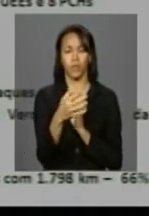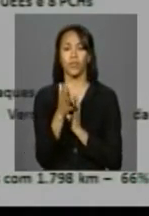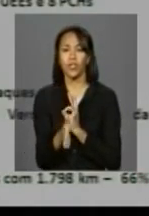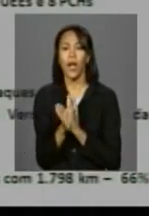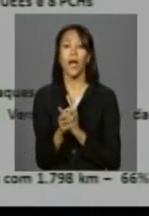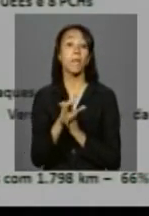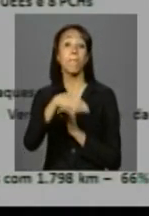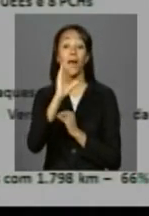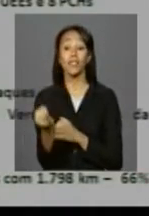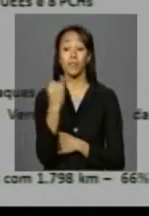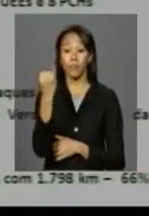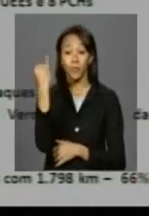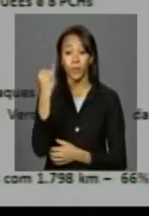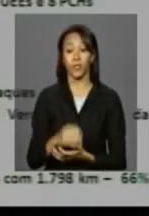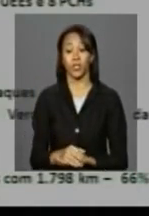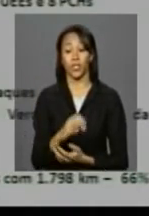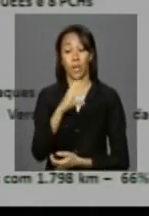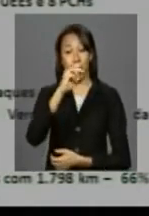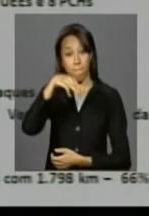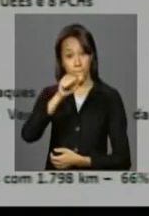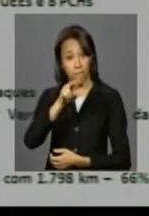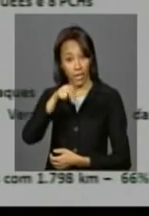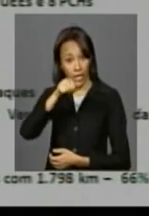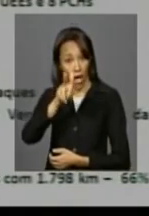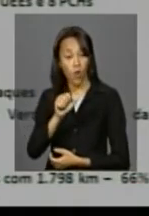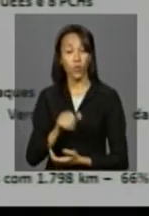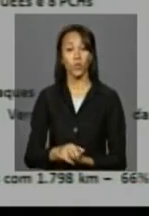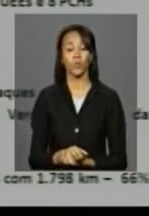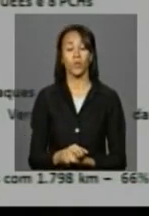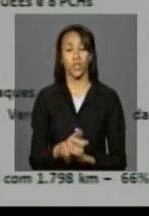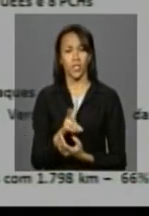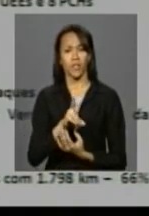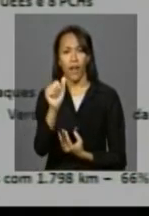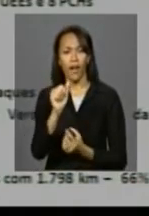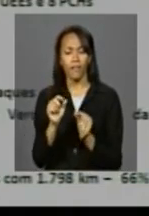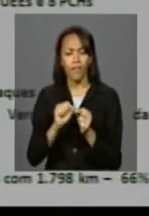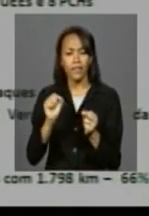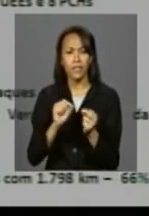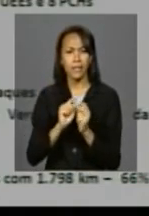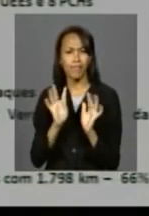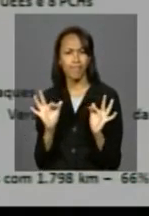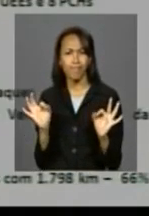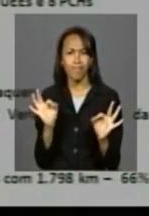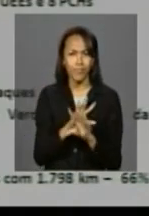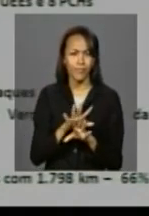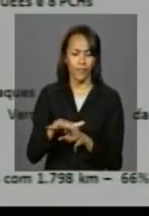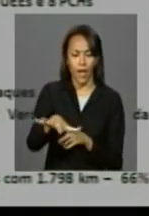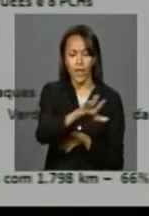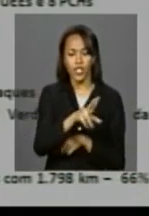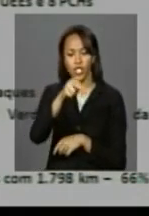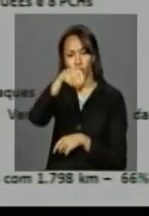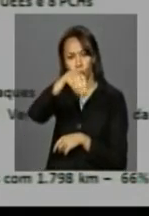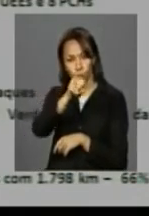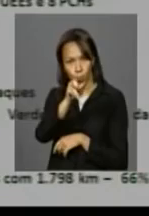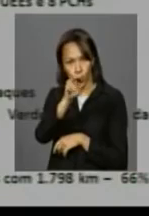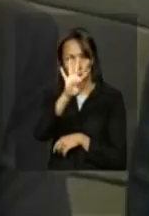é Tucuruí-Macapá-Manaus, que vai exatamente fazer a interligação definitiva da região norte ao